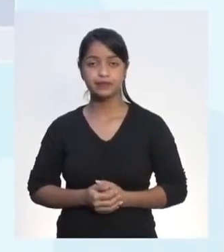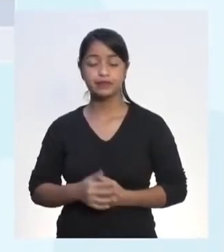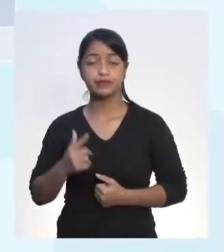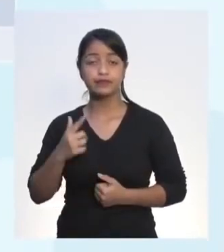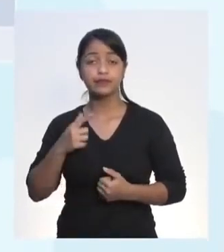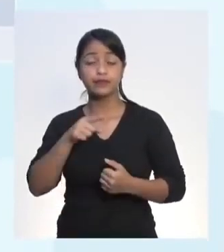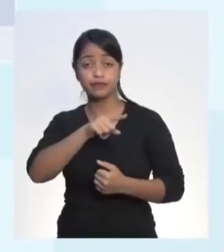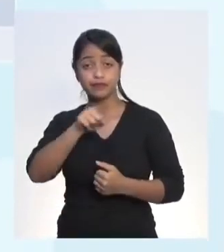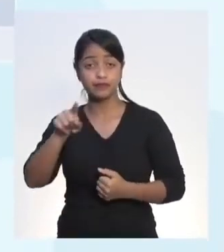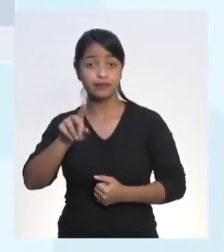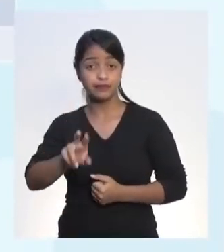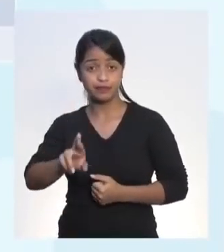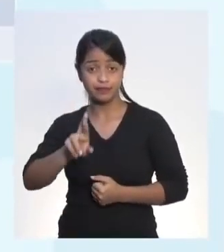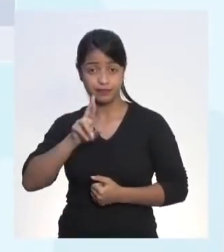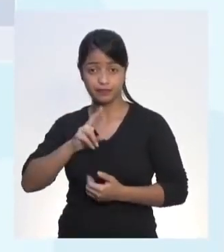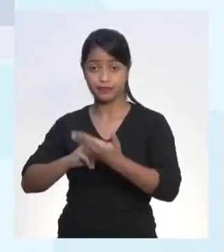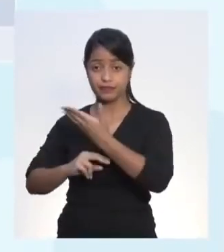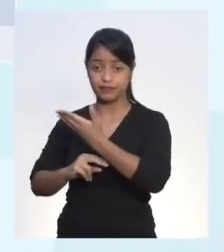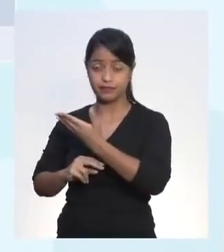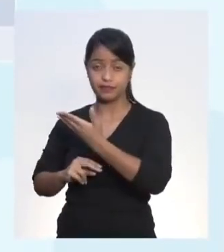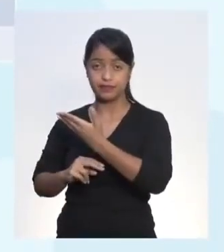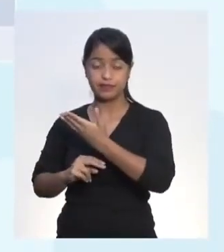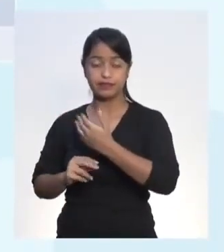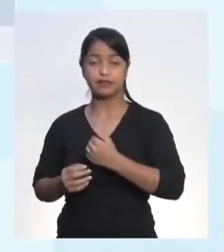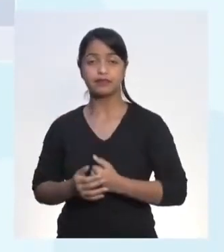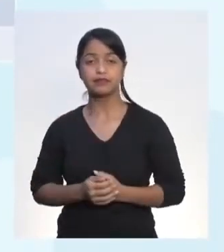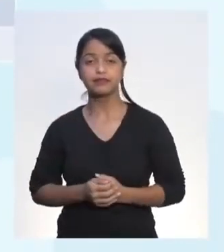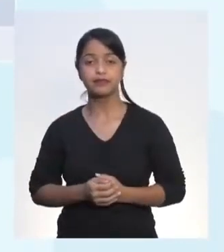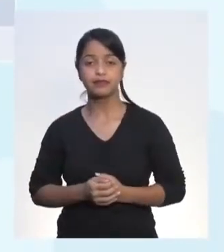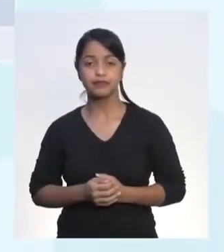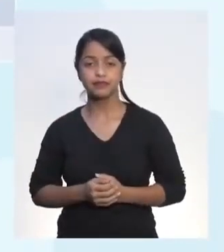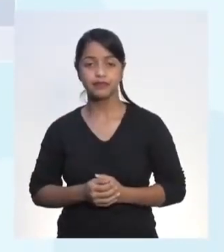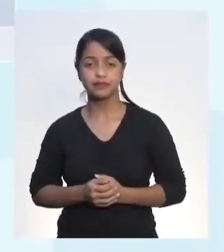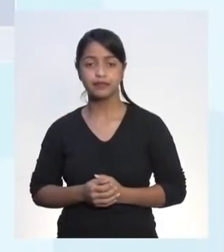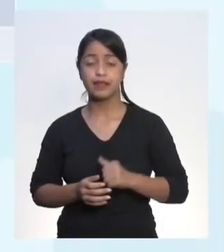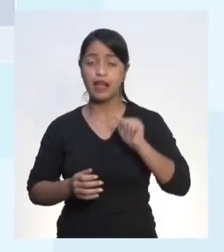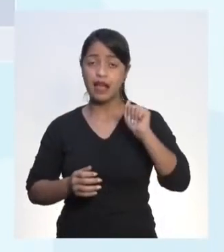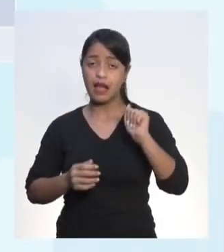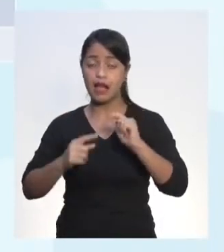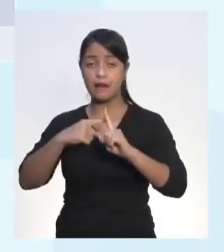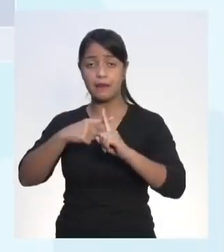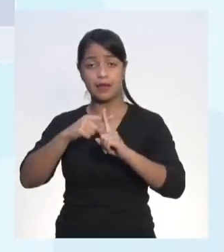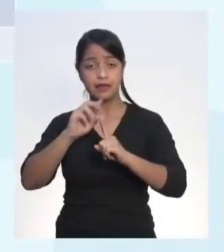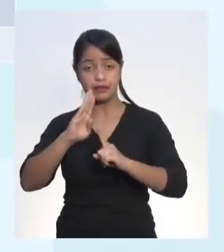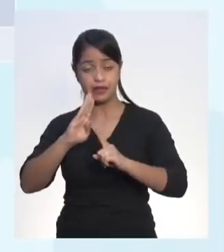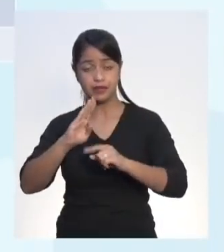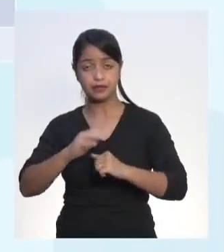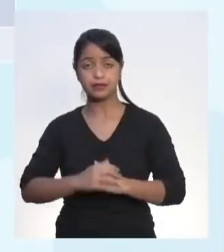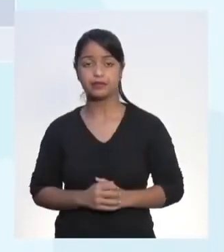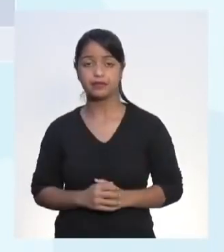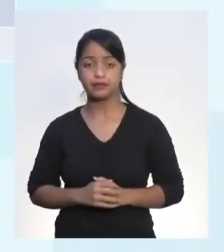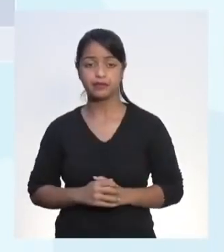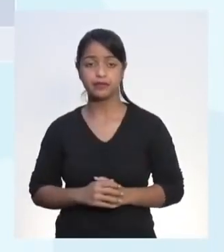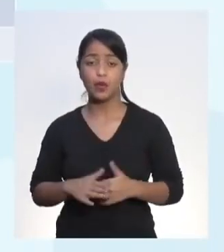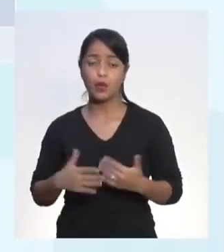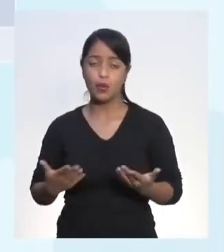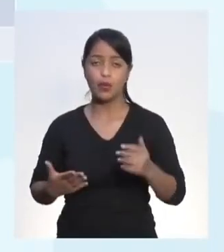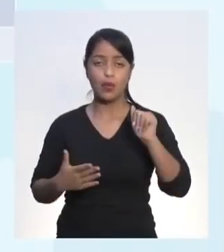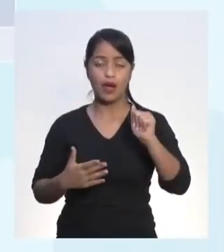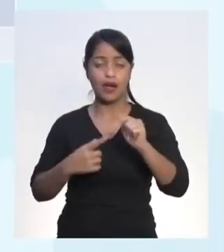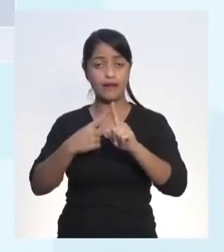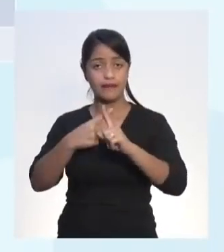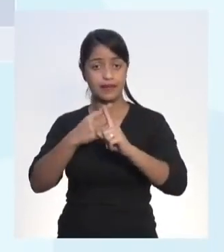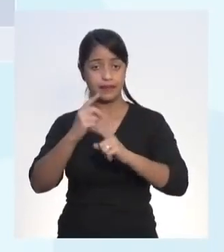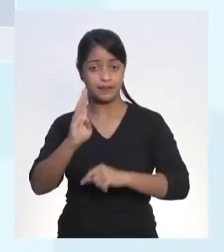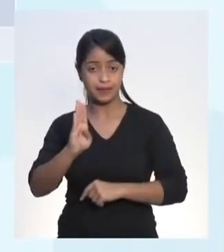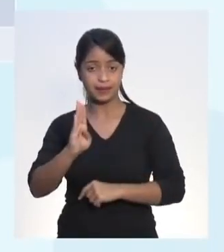menos uma das operações. Então eu quero A mais B, A multiplica B, né? O produto